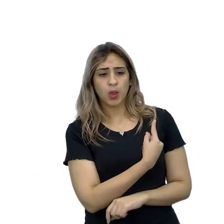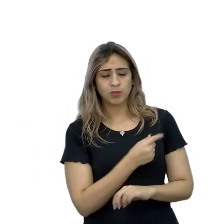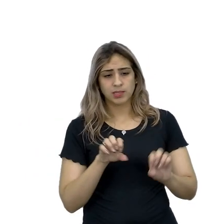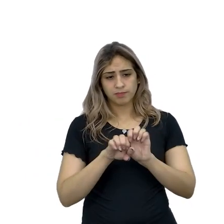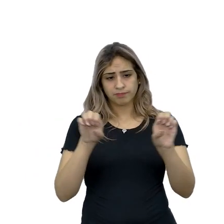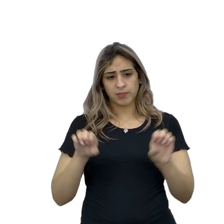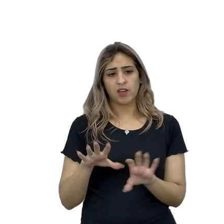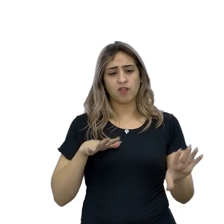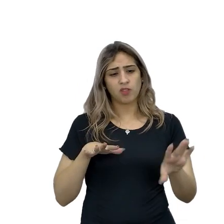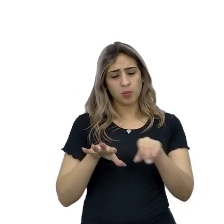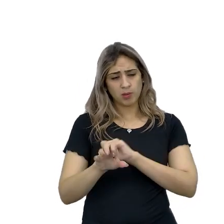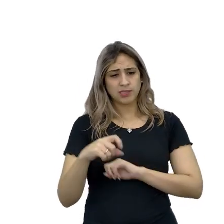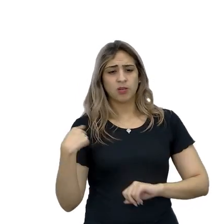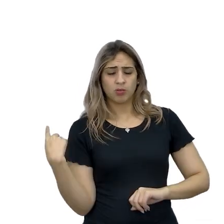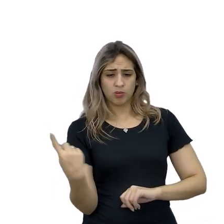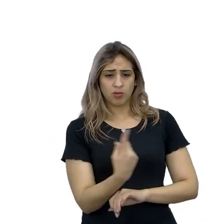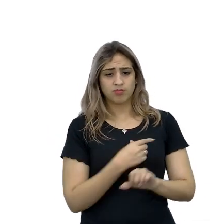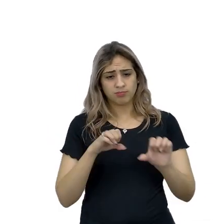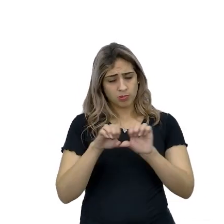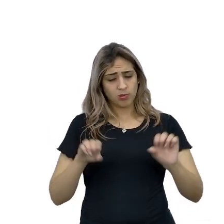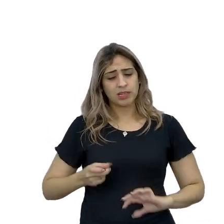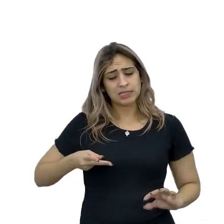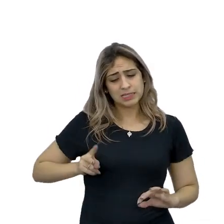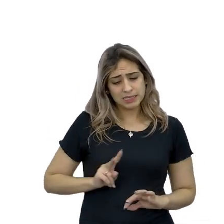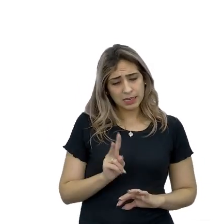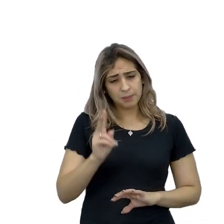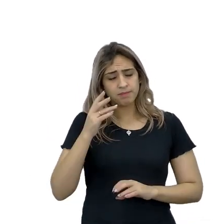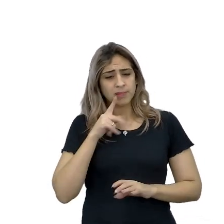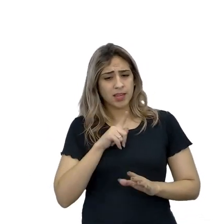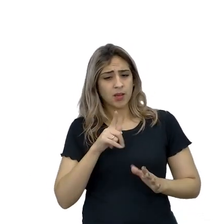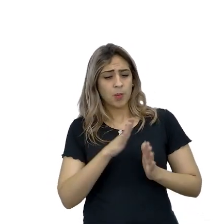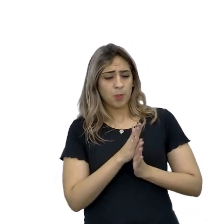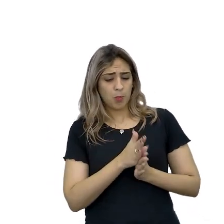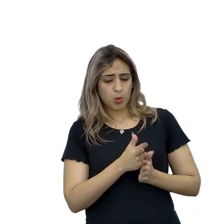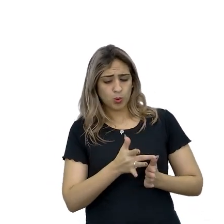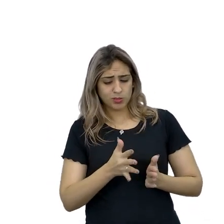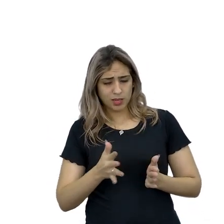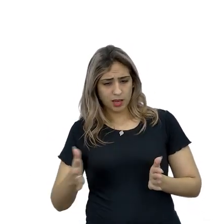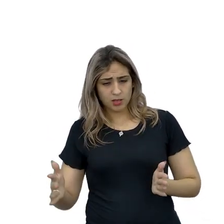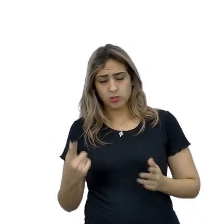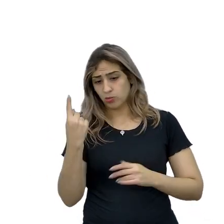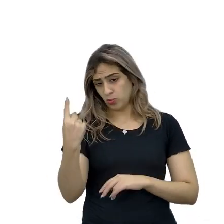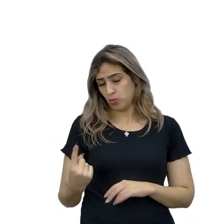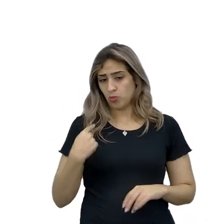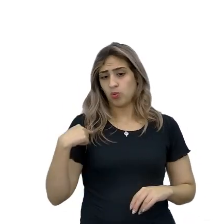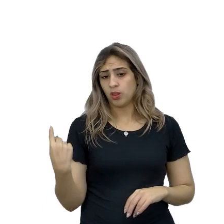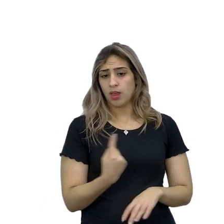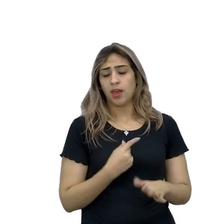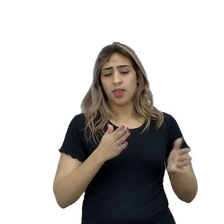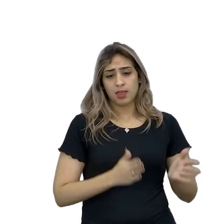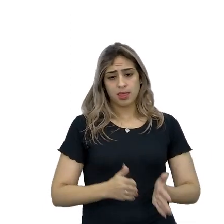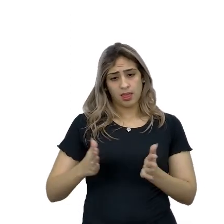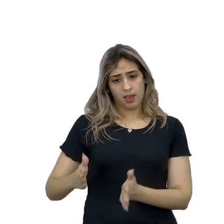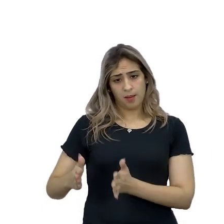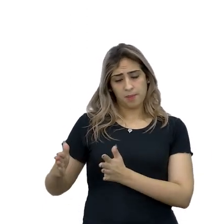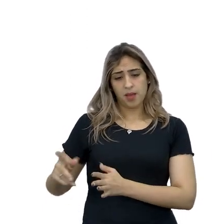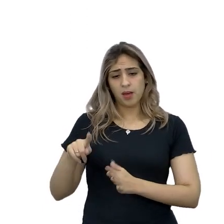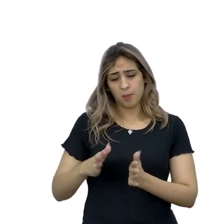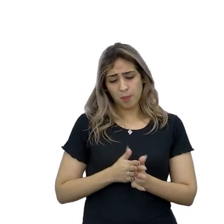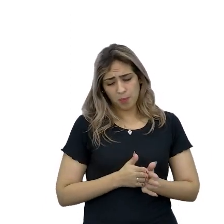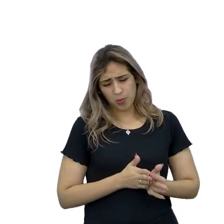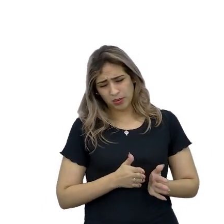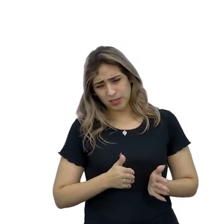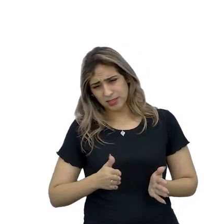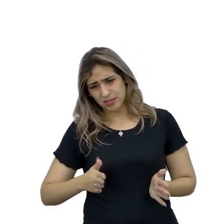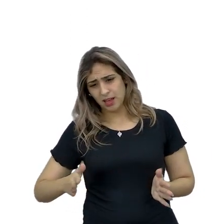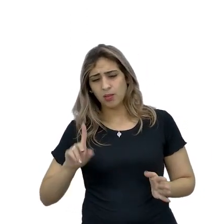estruturação de formação, a nossa estrutura é sempre ter um processo, parte 1 da transmissão de etapa, que é um processo